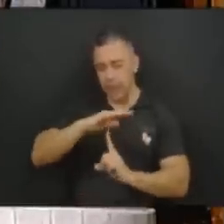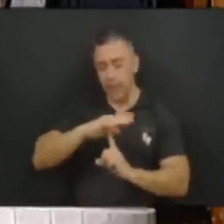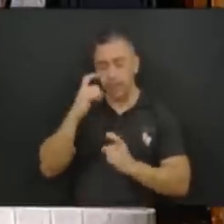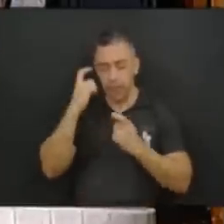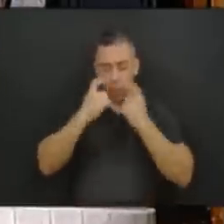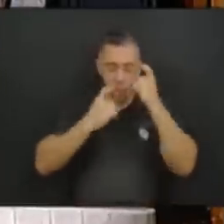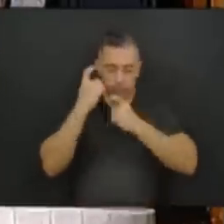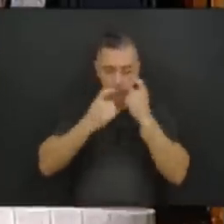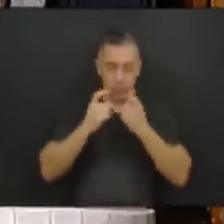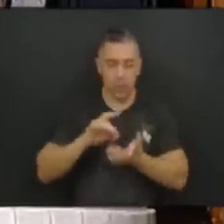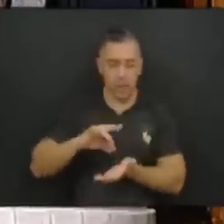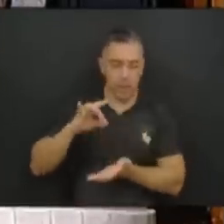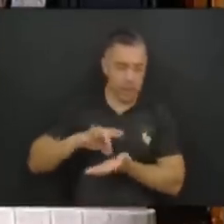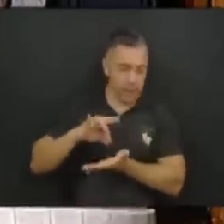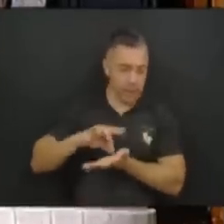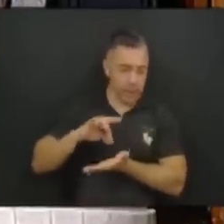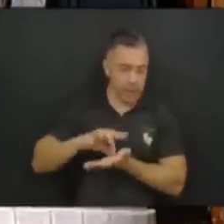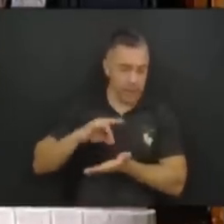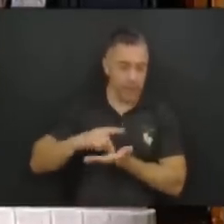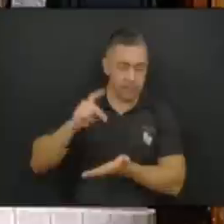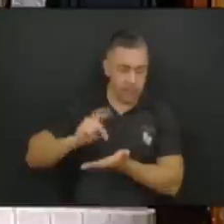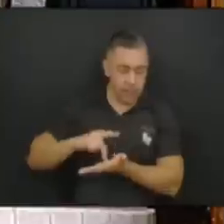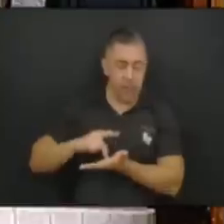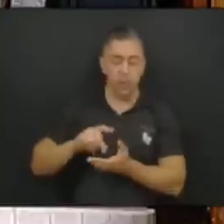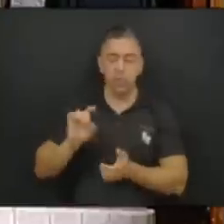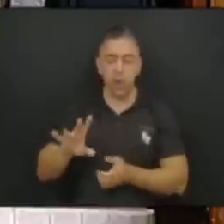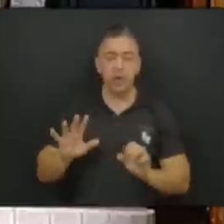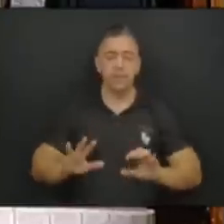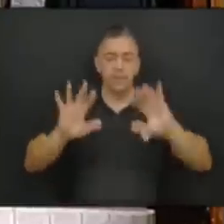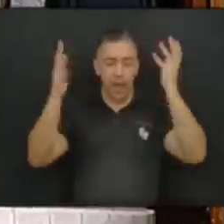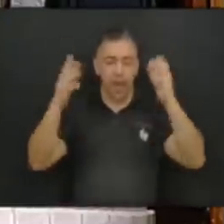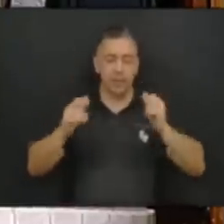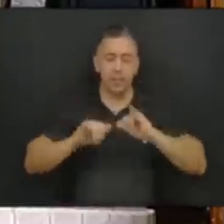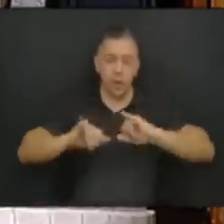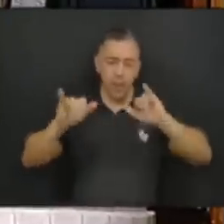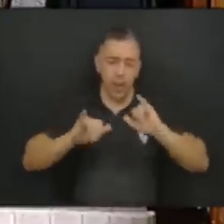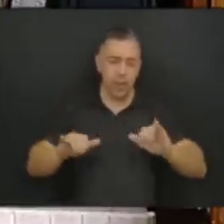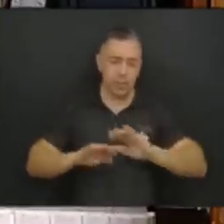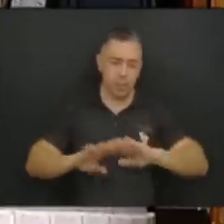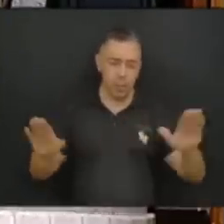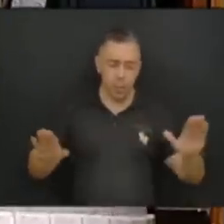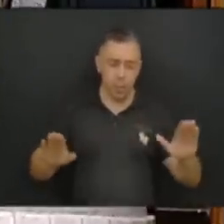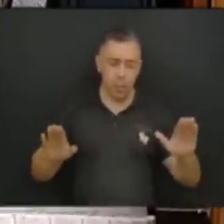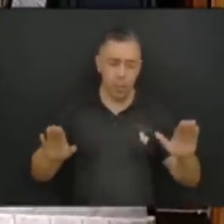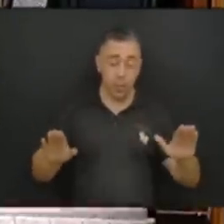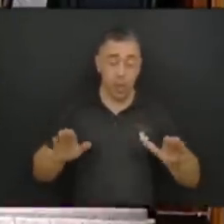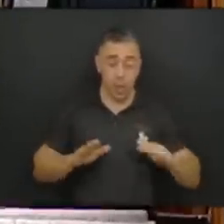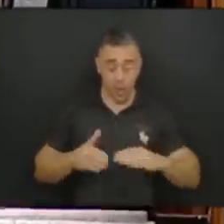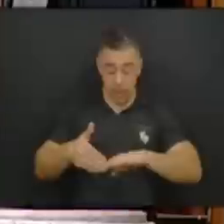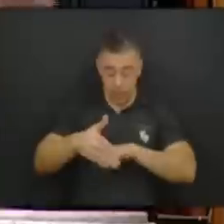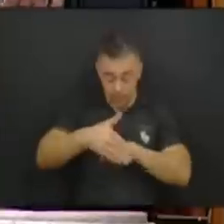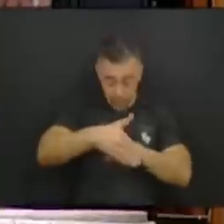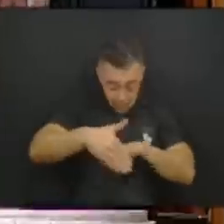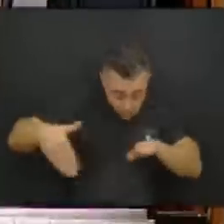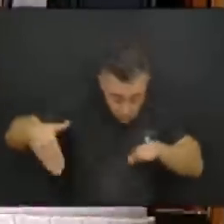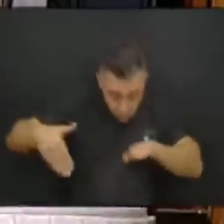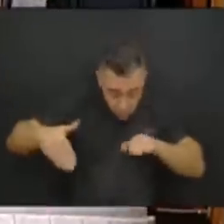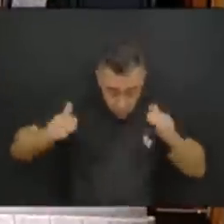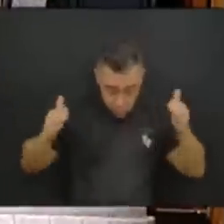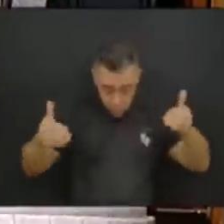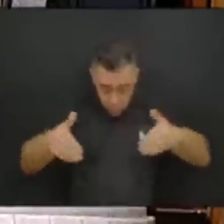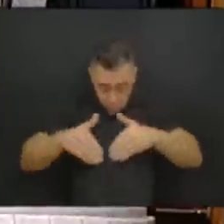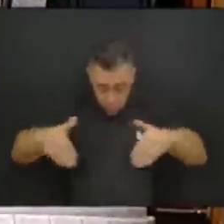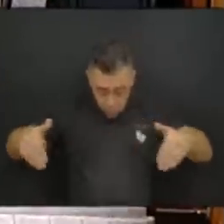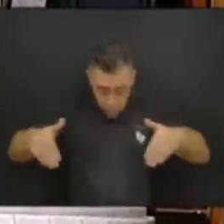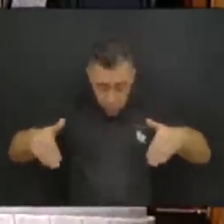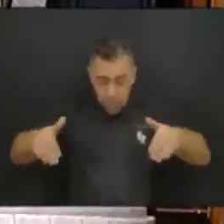preocupado com a realidade além da festa além da propaganda a estrada acabava do nada